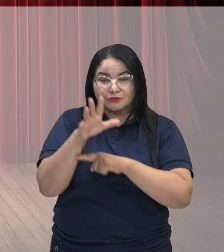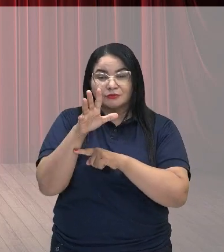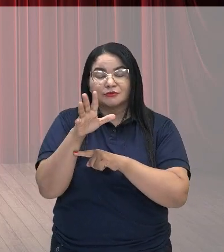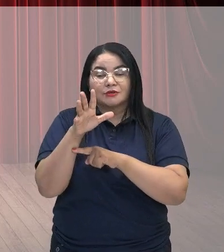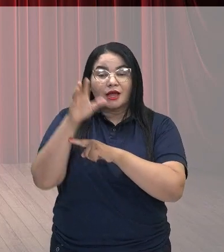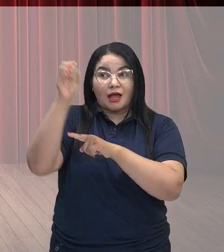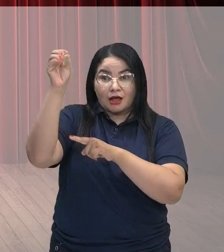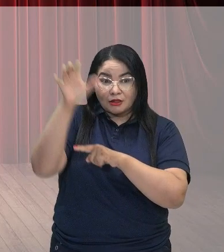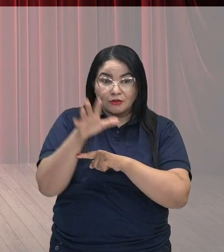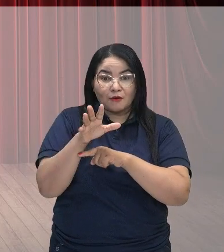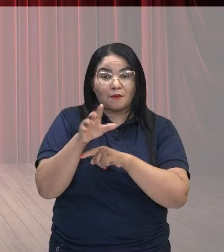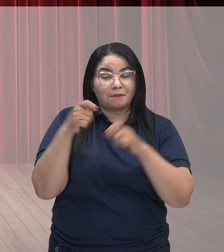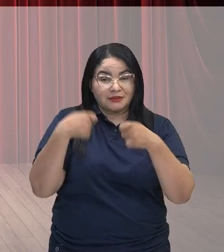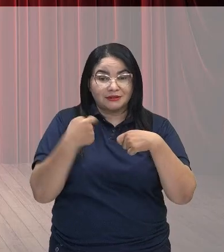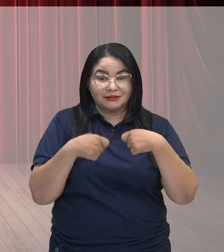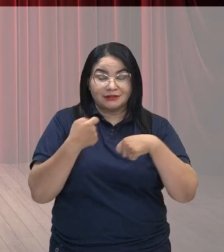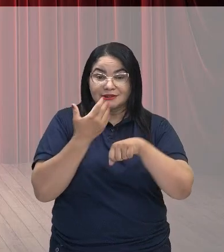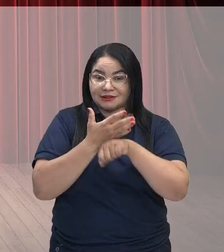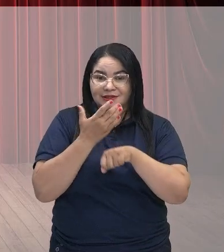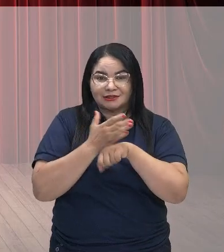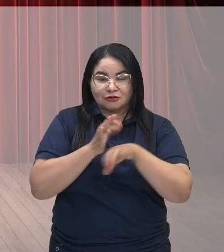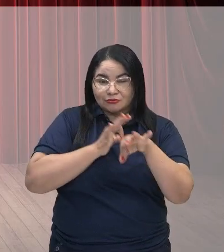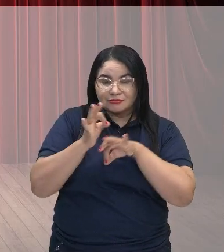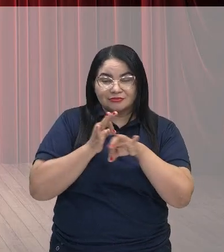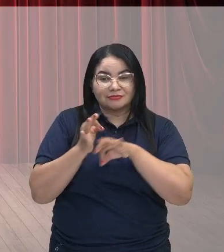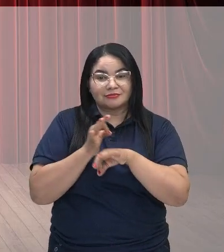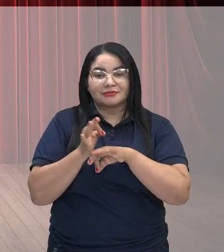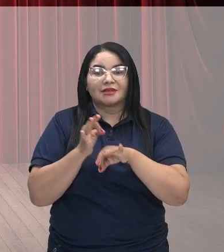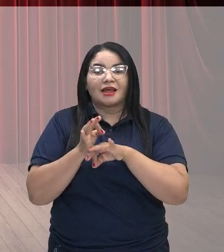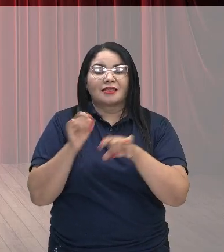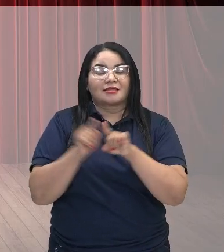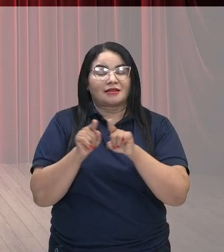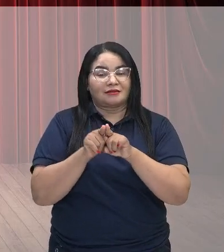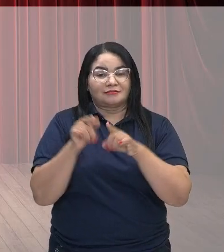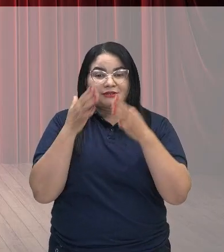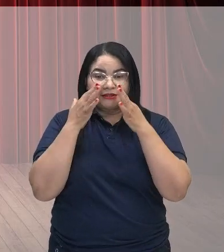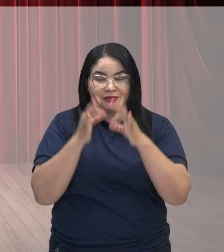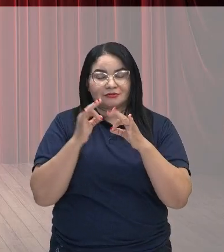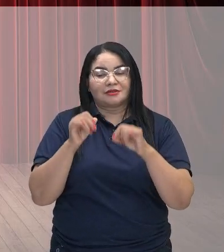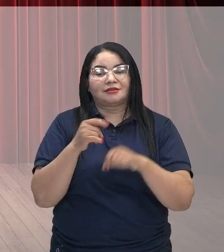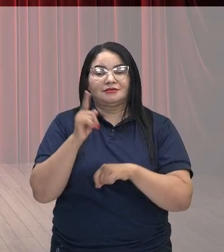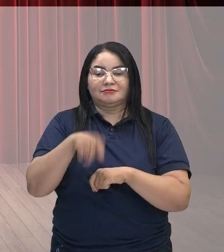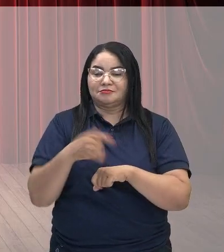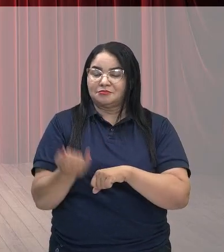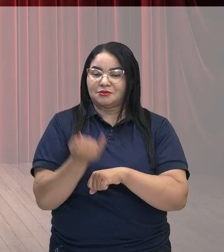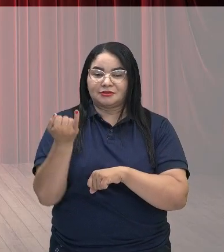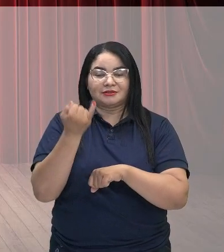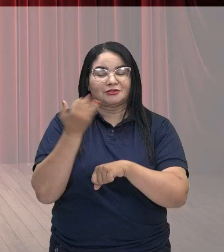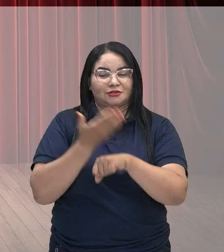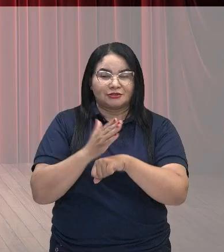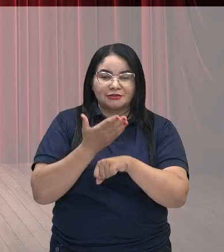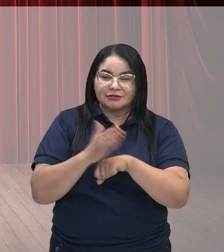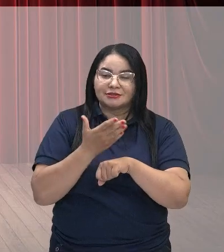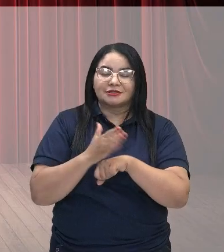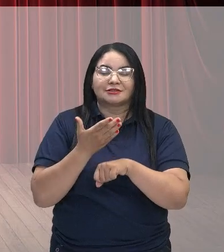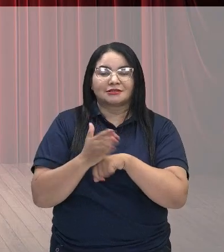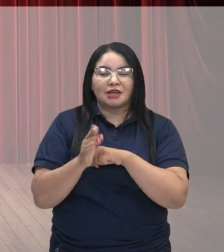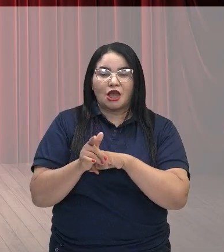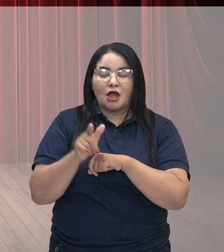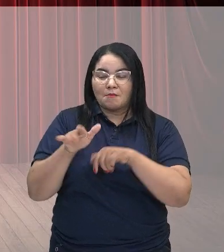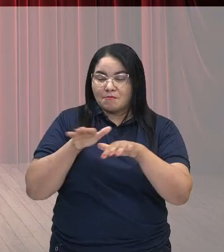iluminador ele tem que estar preparado ali. Então, é por isso que é importante o ensaio. cada passo,